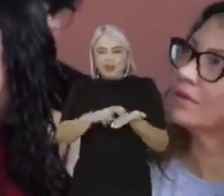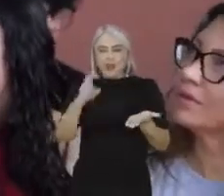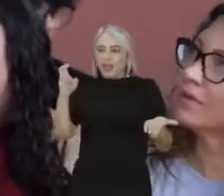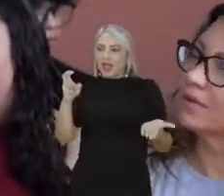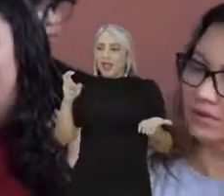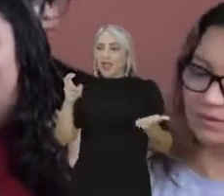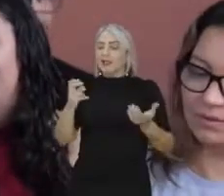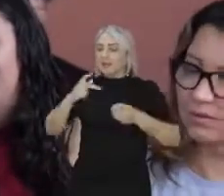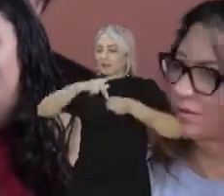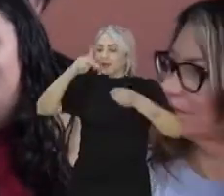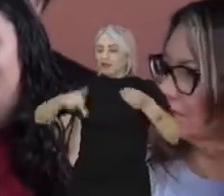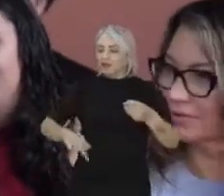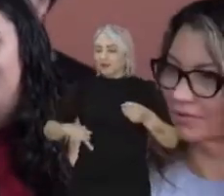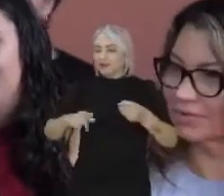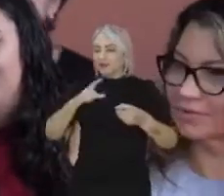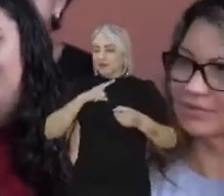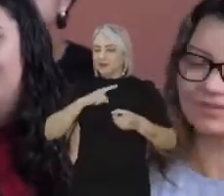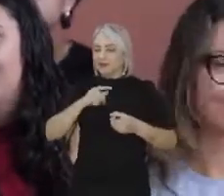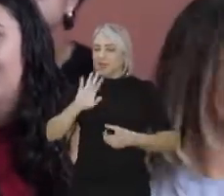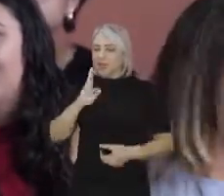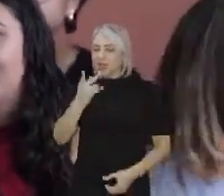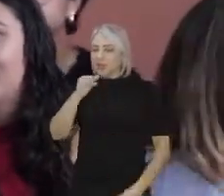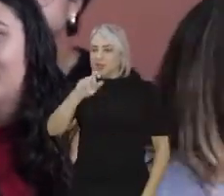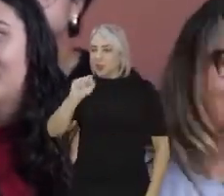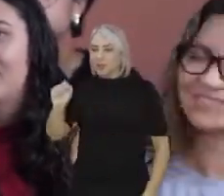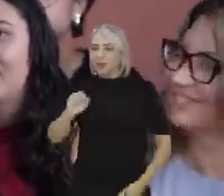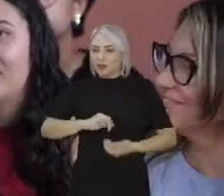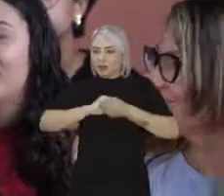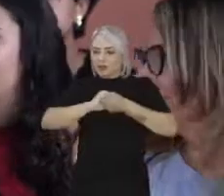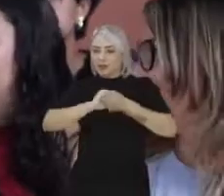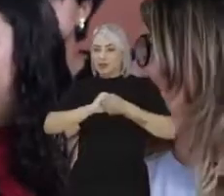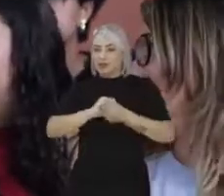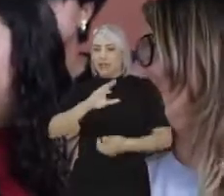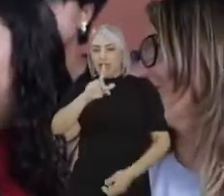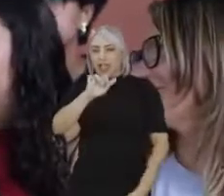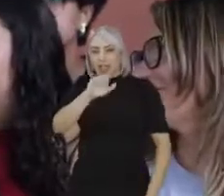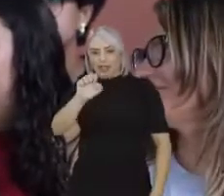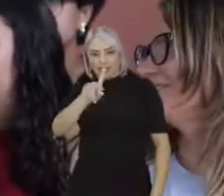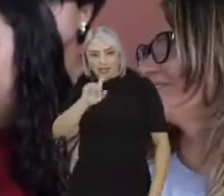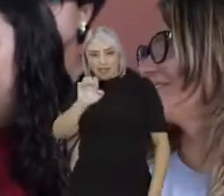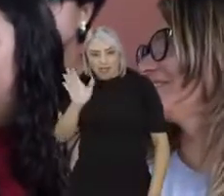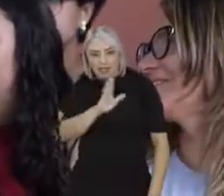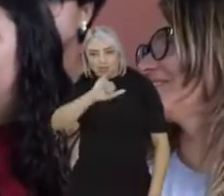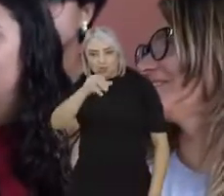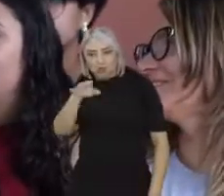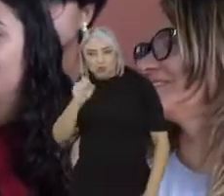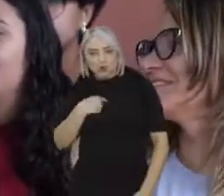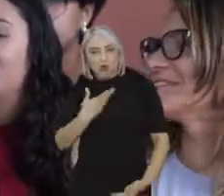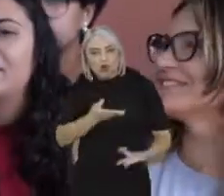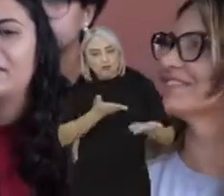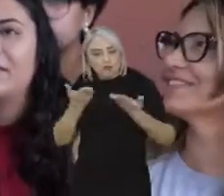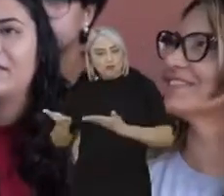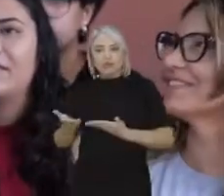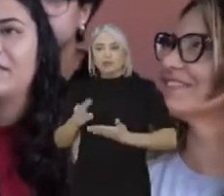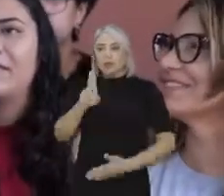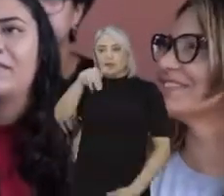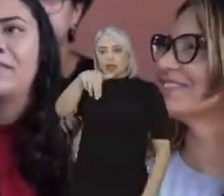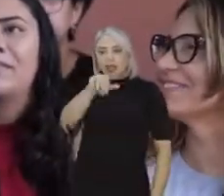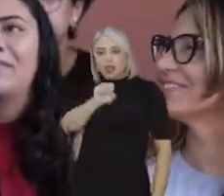Quero saudar aqui a Cleide, João, por nos receber na UNAS, agradecer toda essa mesa aqui em nome da Carol, do